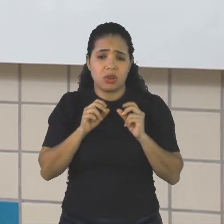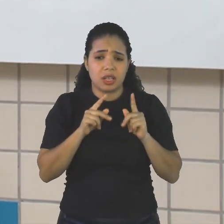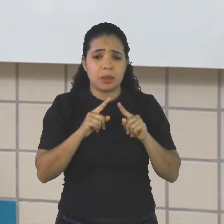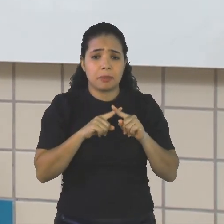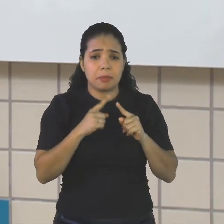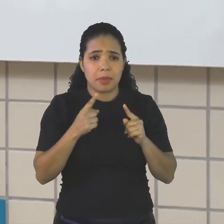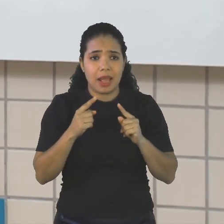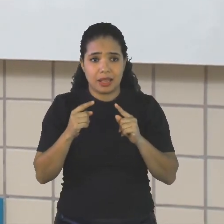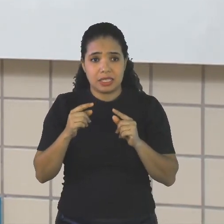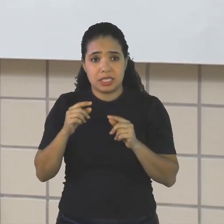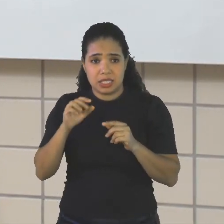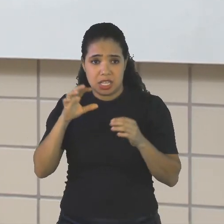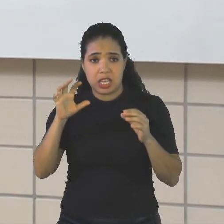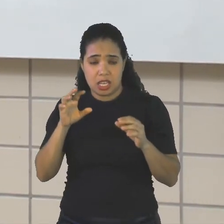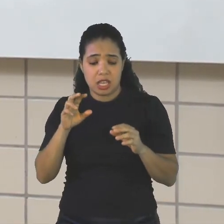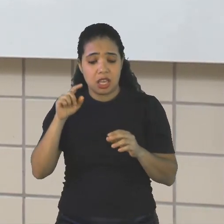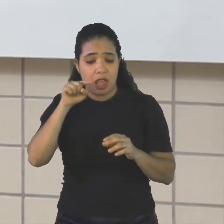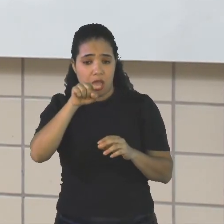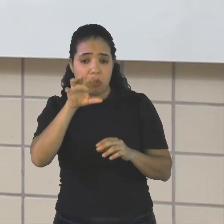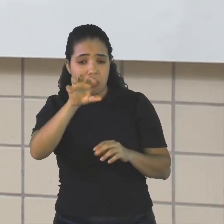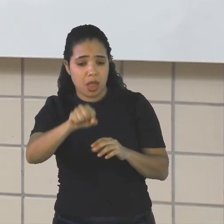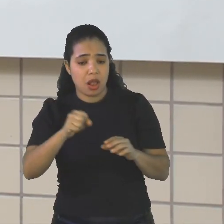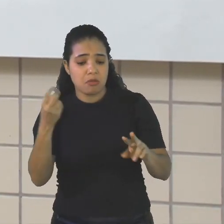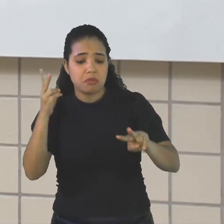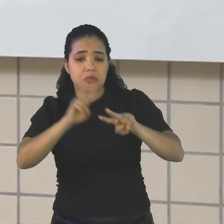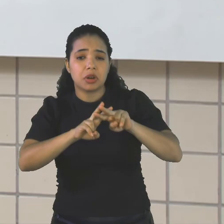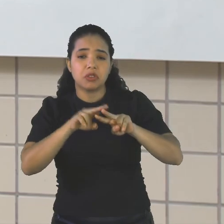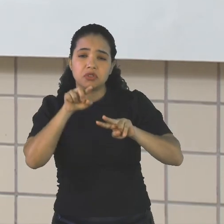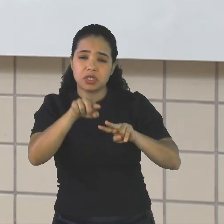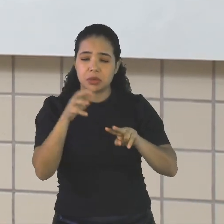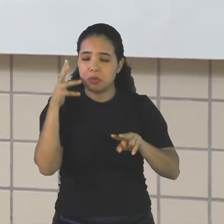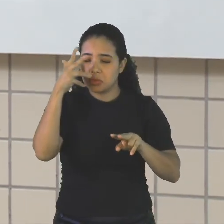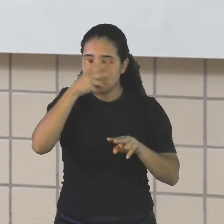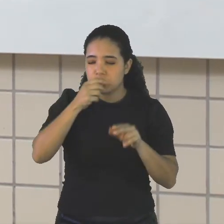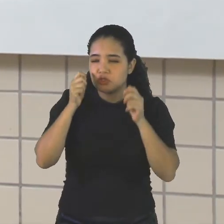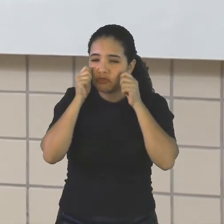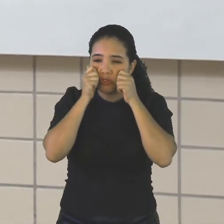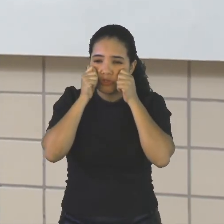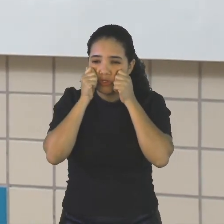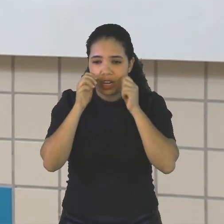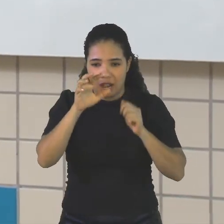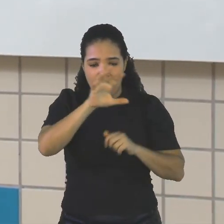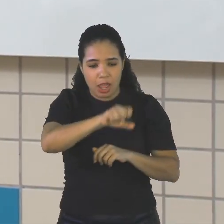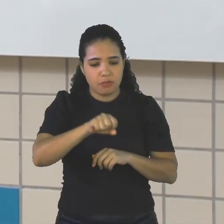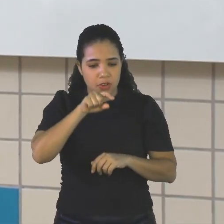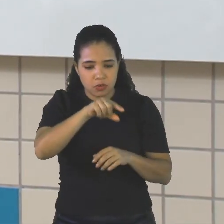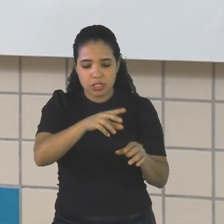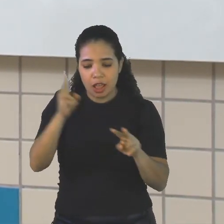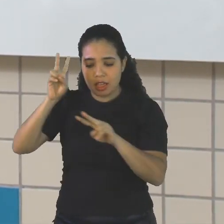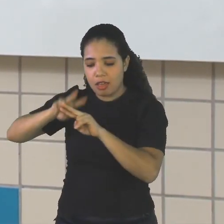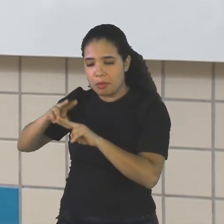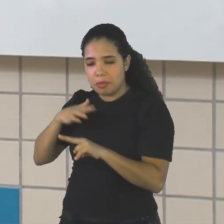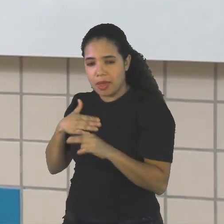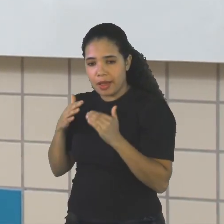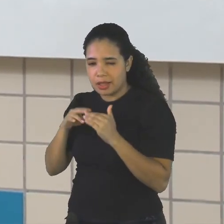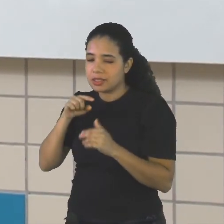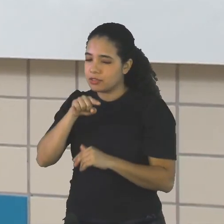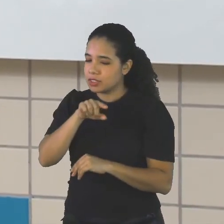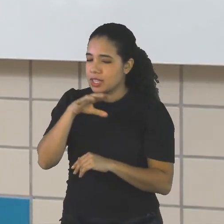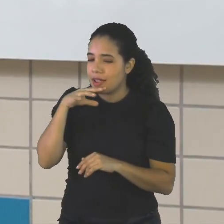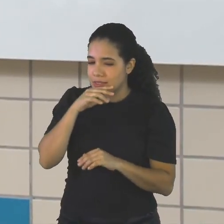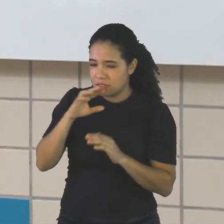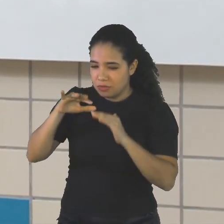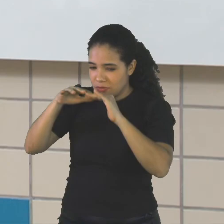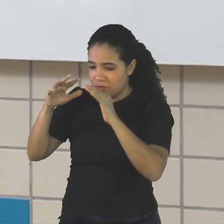numa jaula? Você também é bonitinho, fofinho. Colocar você numa jaula e levar lá para minha casa. O que você acha? Você tá na gaiolinha, você